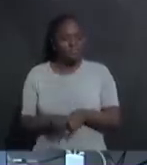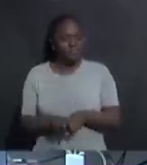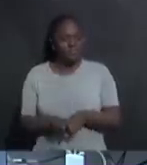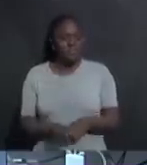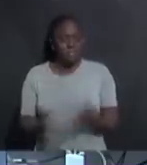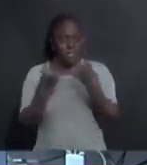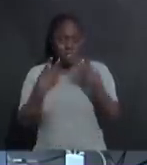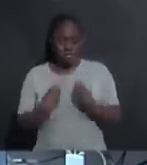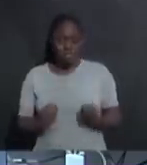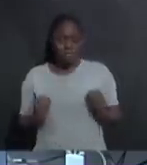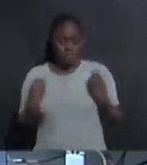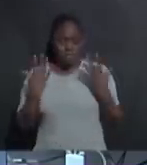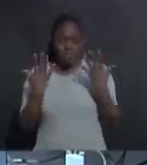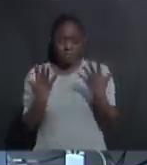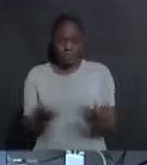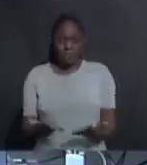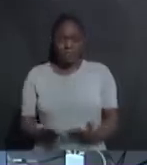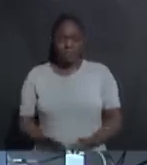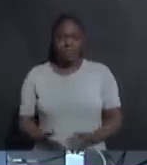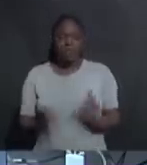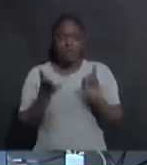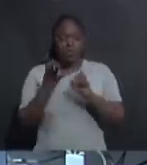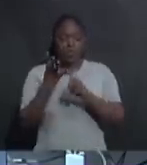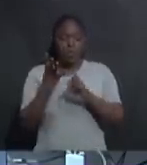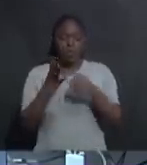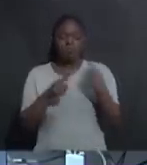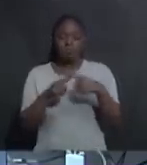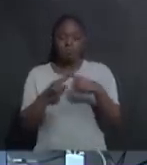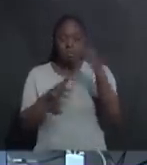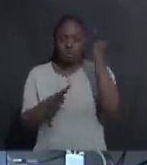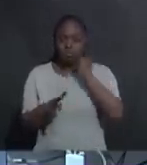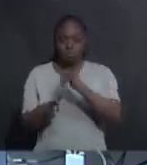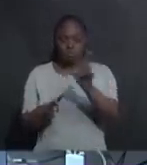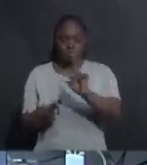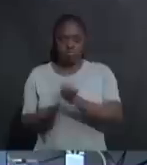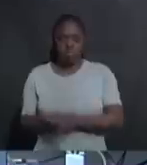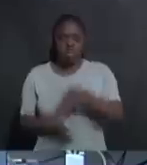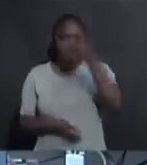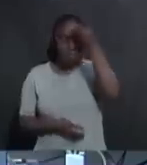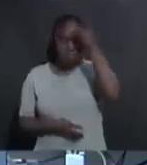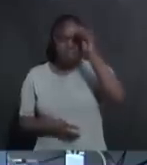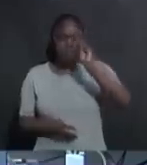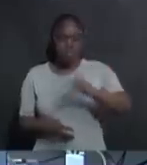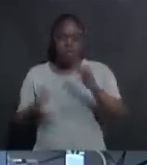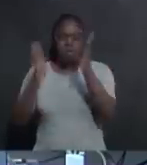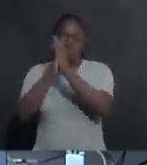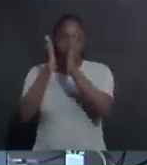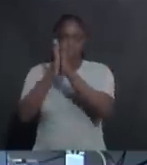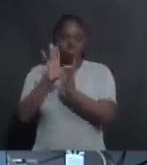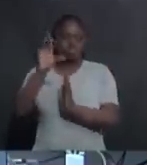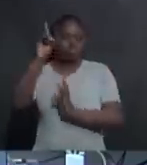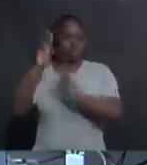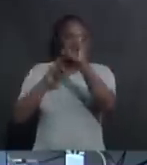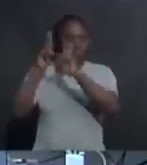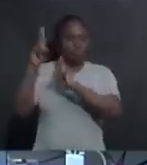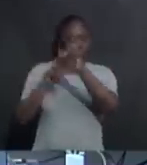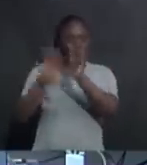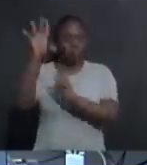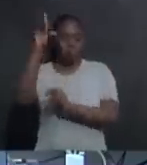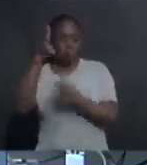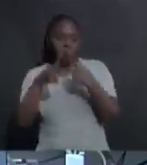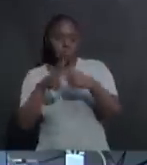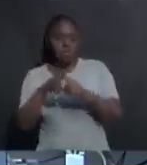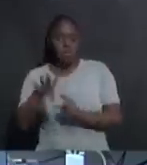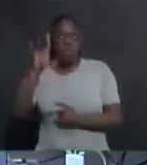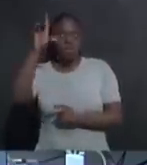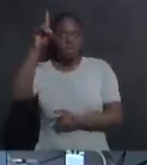Recebe e dá. Terceiro, quarto motivo que a gente não profetiza: preguiça de buscar a Deus. Por quê? Deus conta os segredos para o